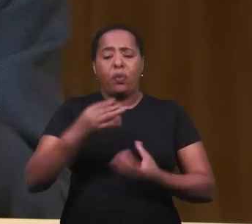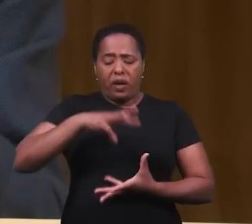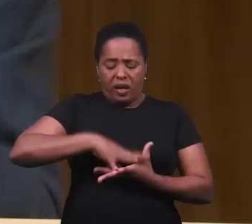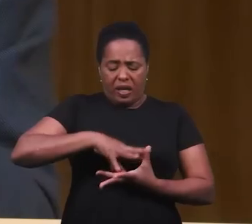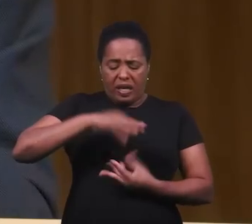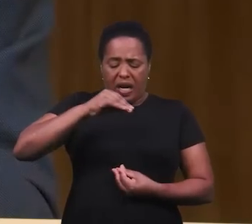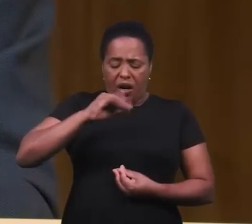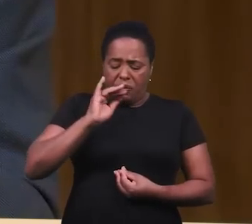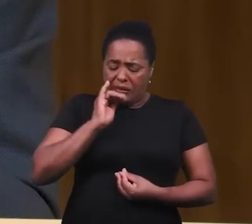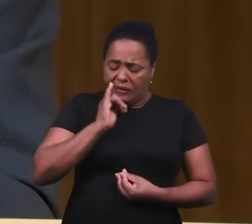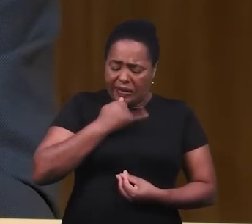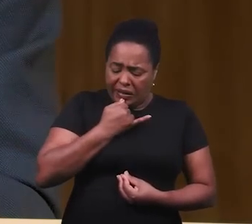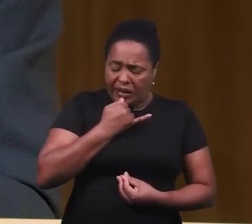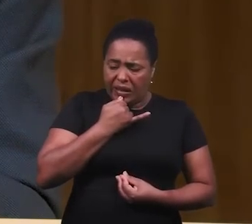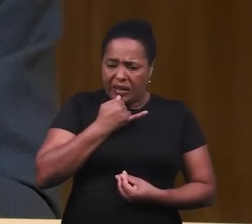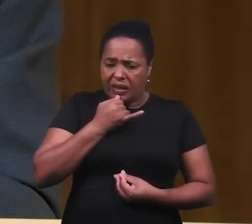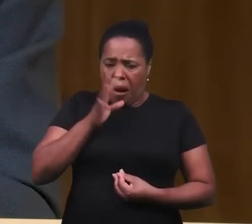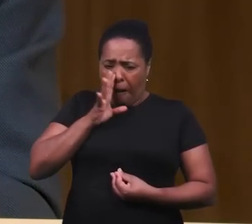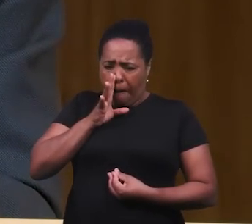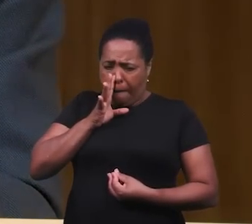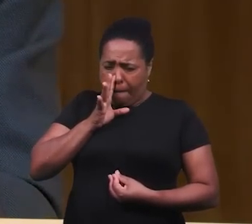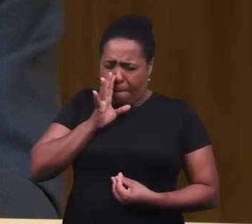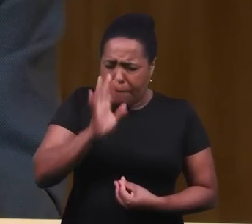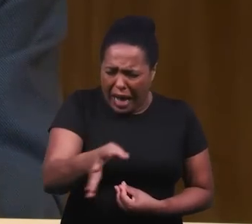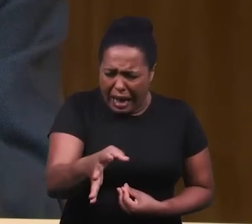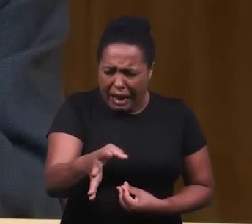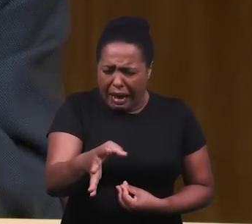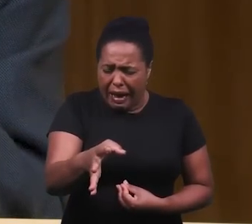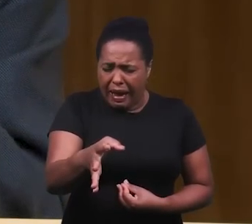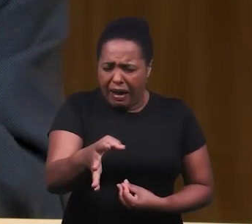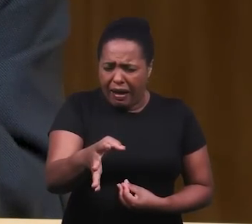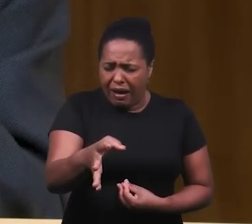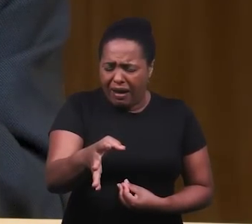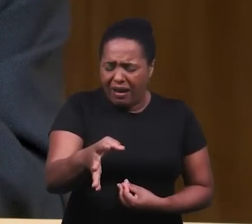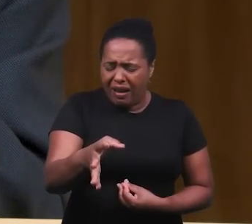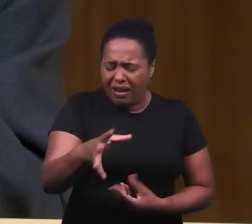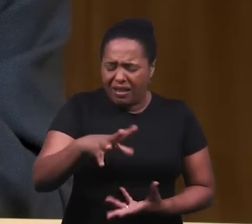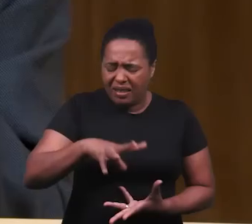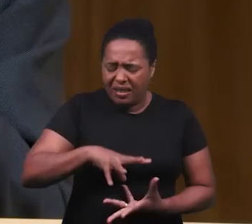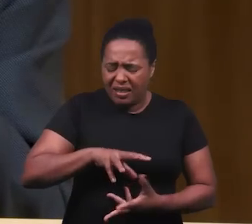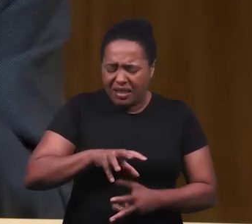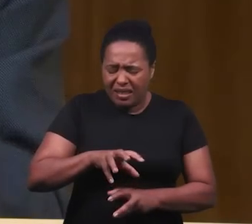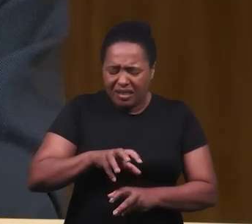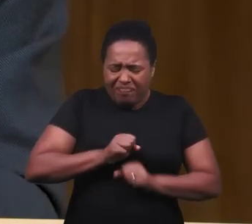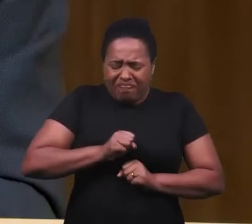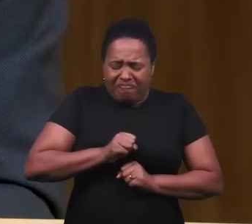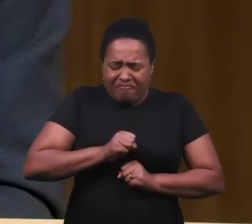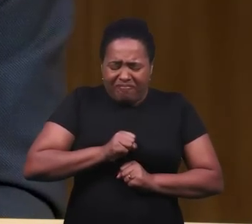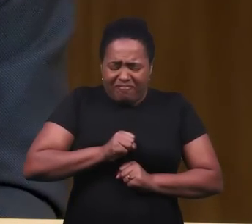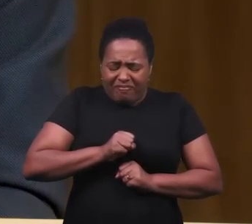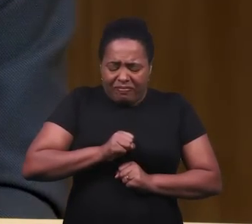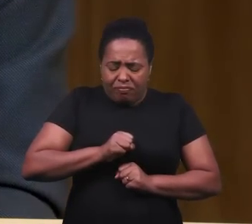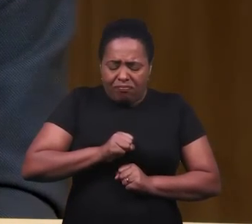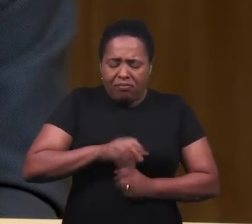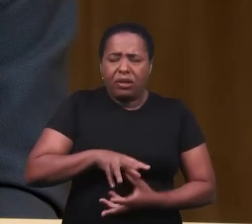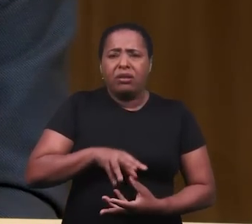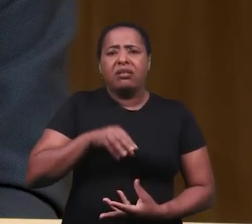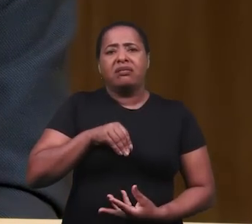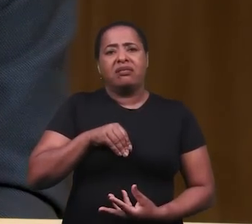Mas só que não é no corpo, é na alma. Tem palavras que são como pedras cheias de quinas. Você dá aquela